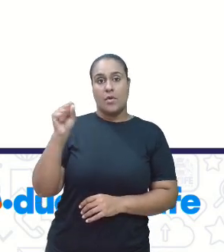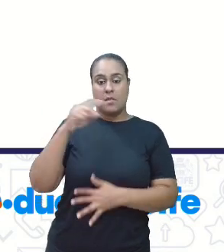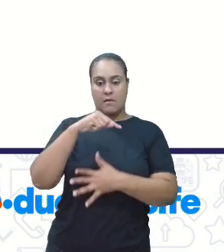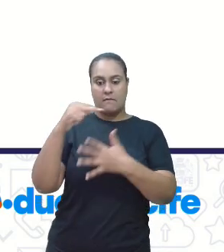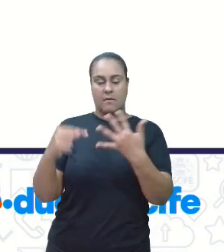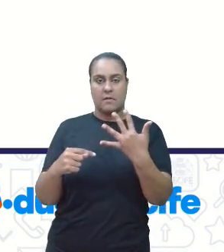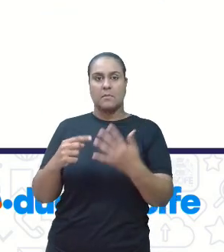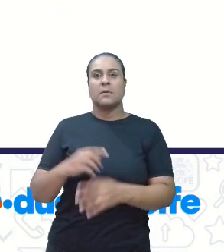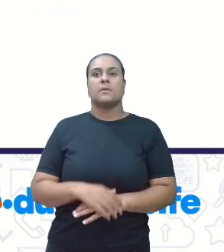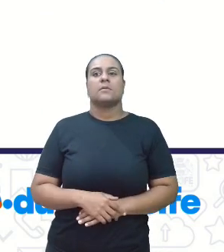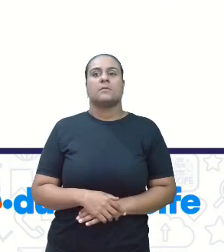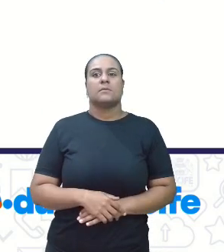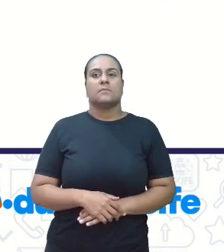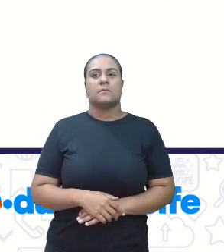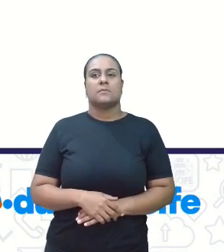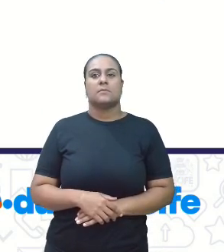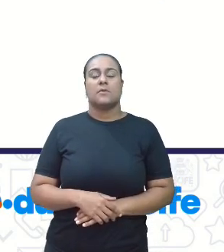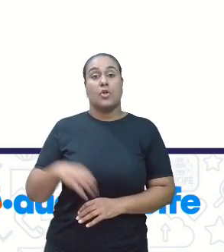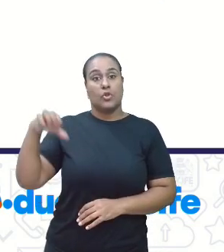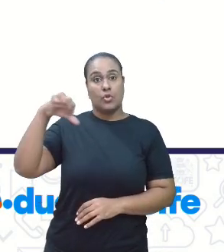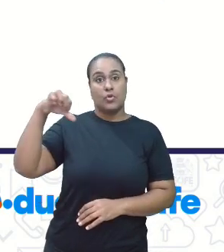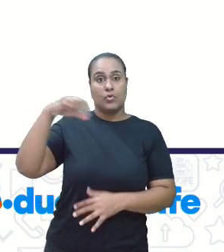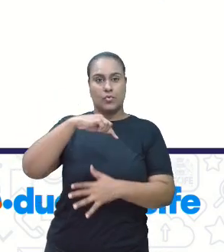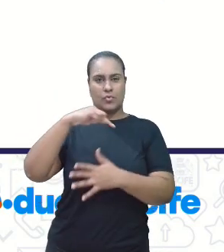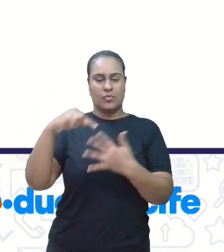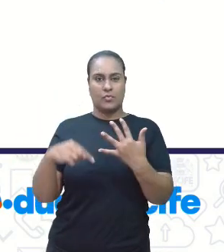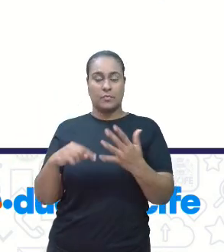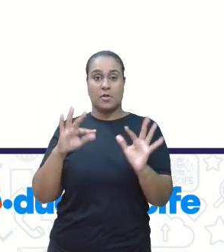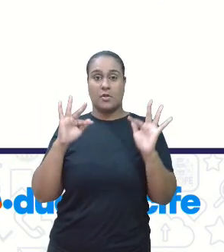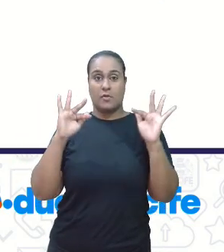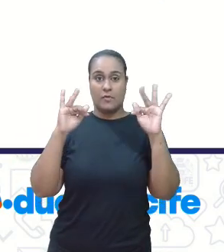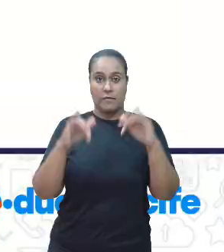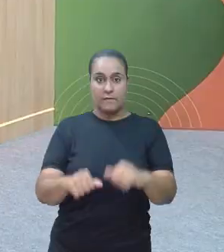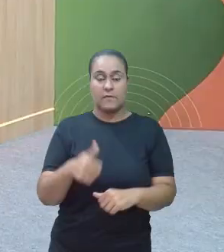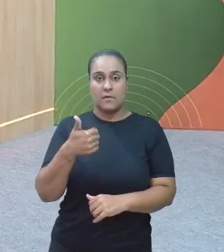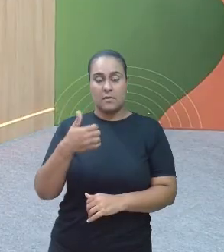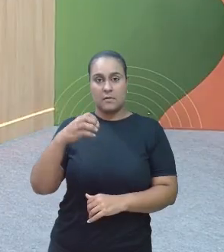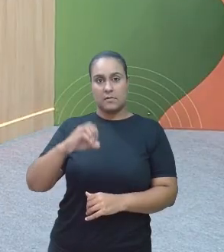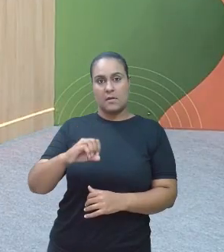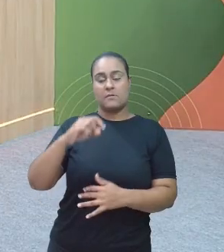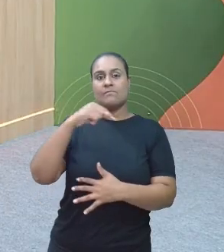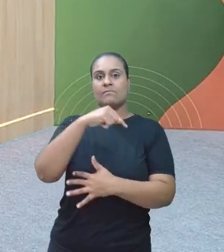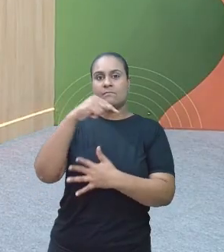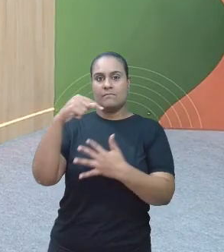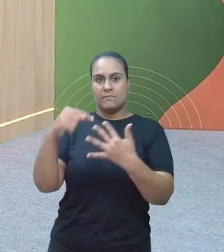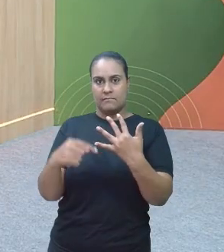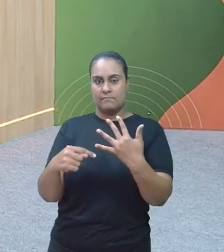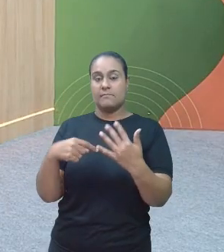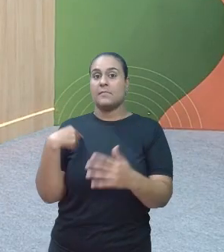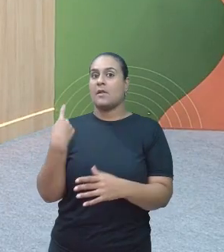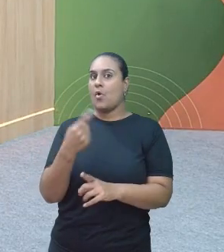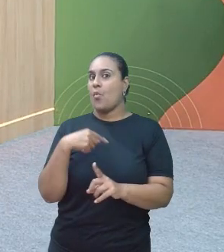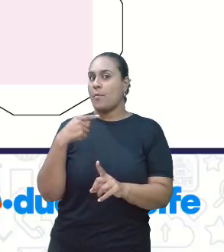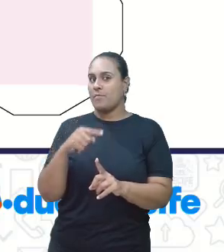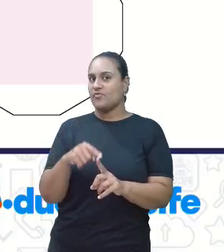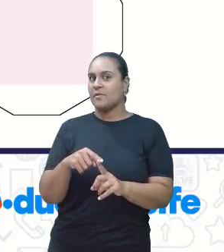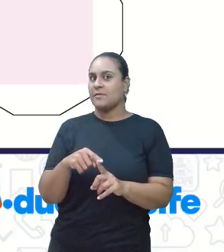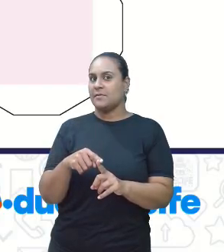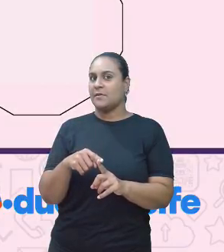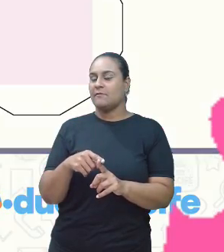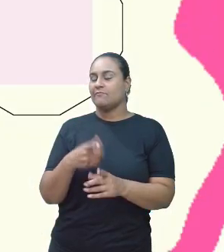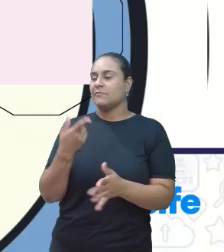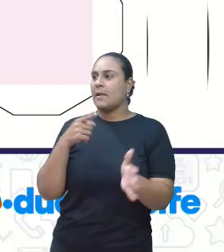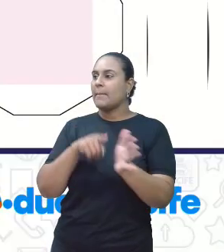elemento, no 9º e, por fim, eu vou chegar no elemento desejado, que é o 10º